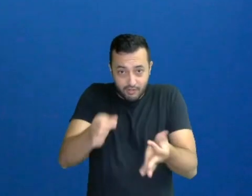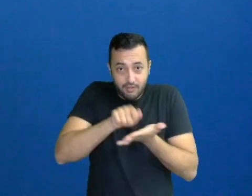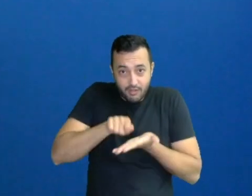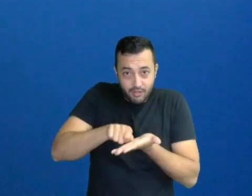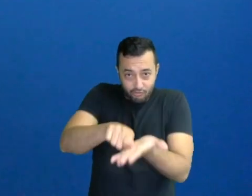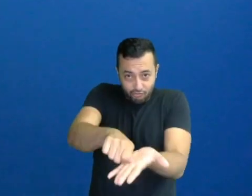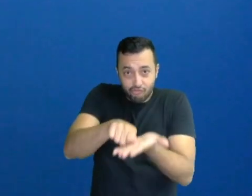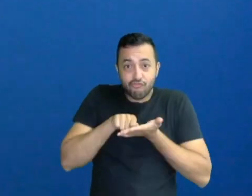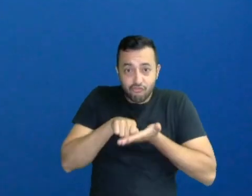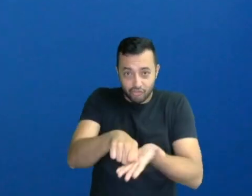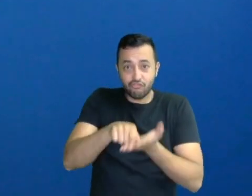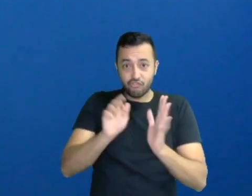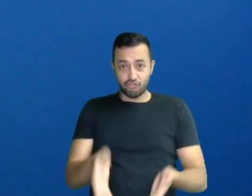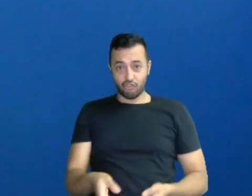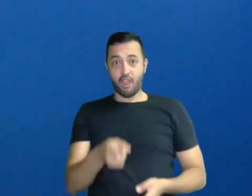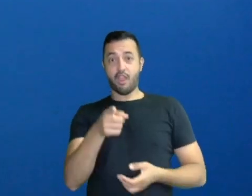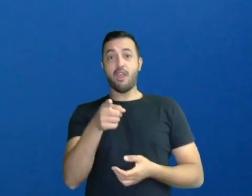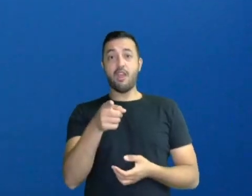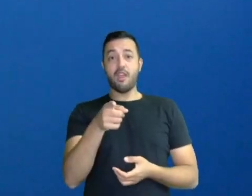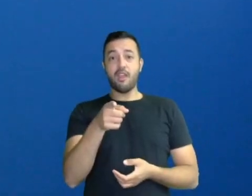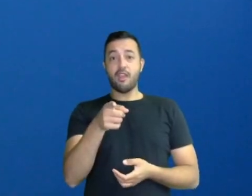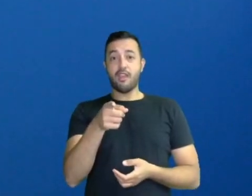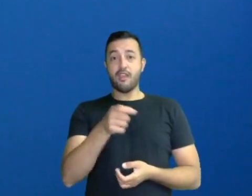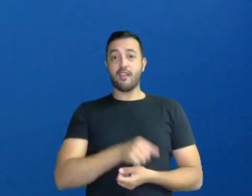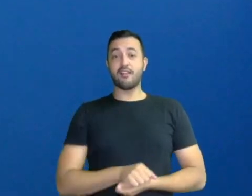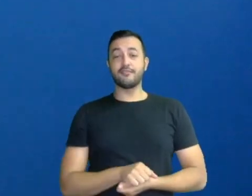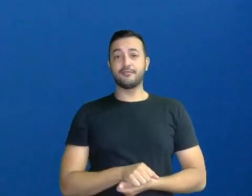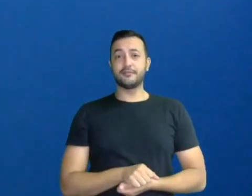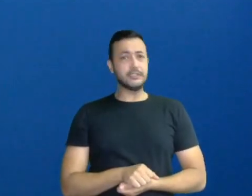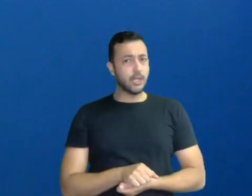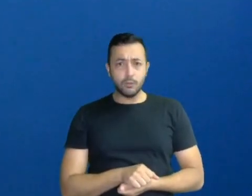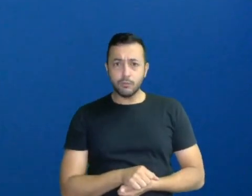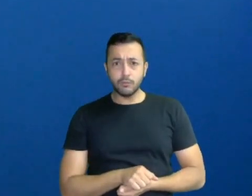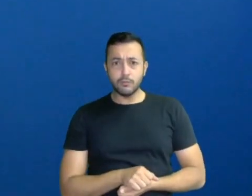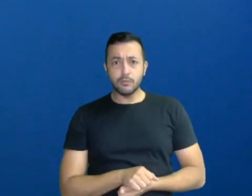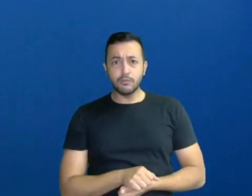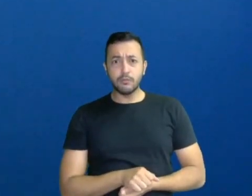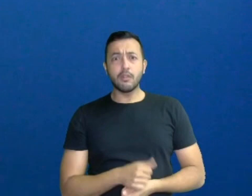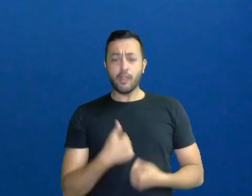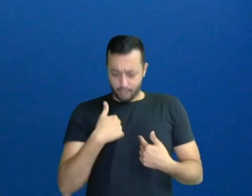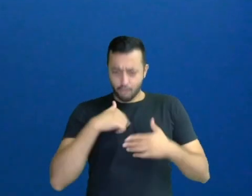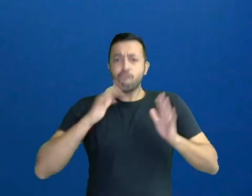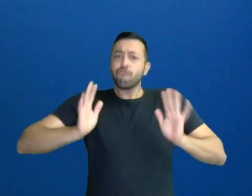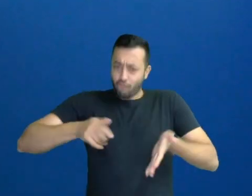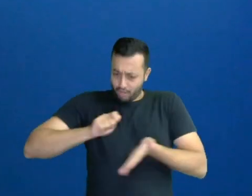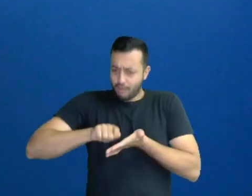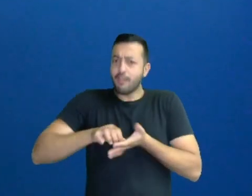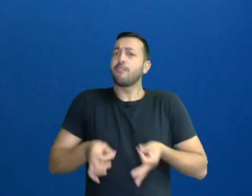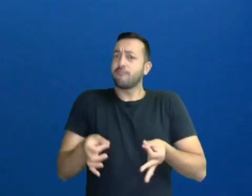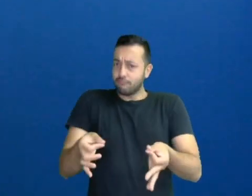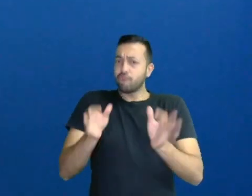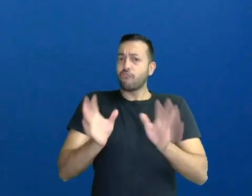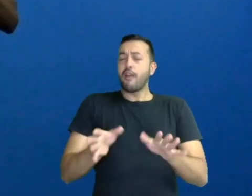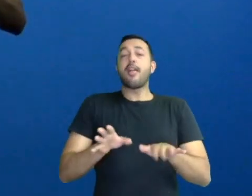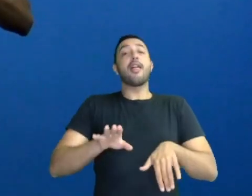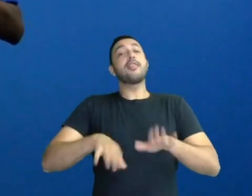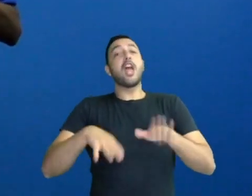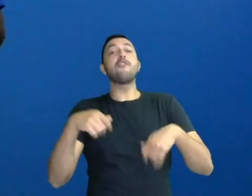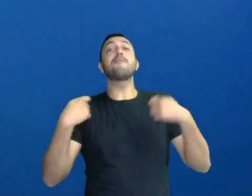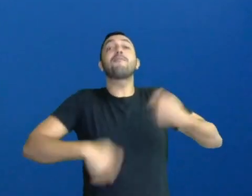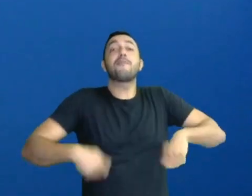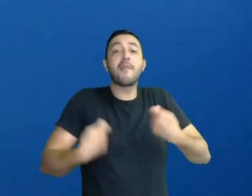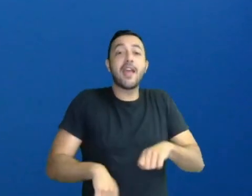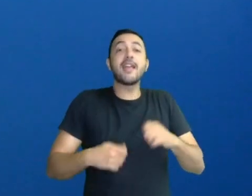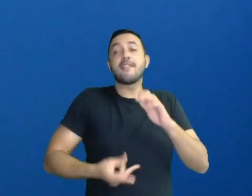você já escreveram algum bilhete para alguém não eu já Às vezes a gente precisa